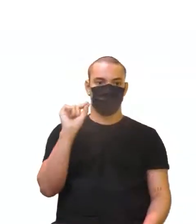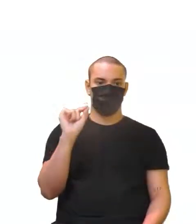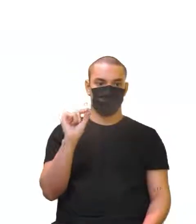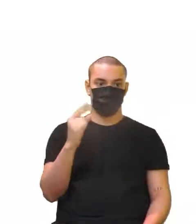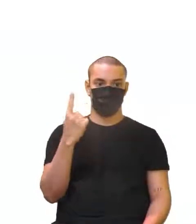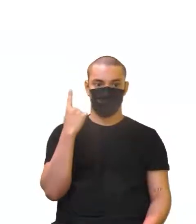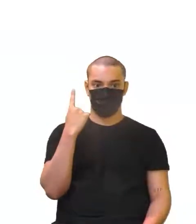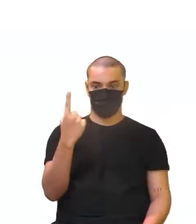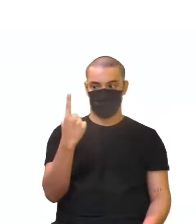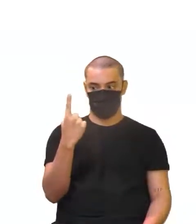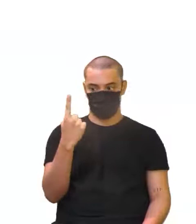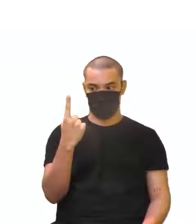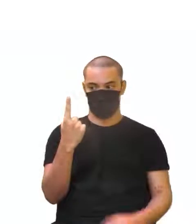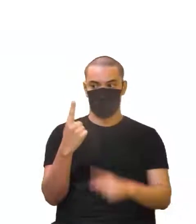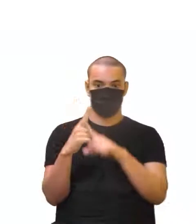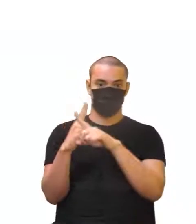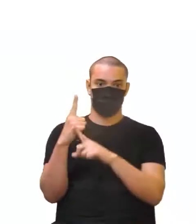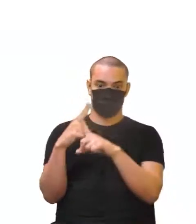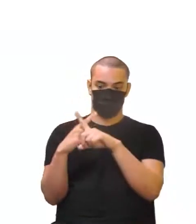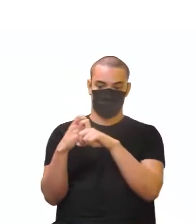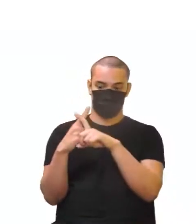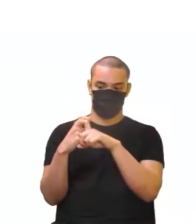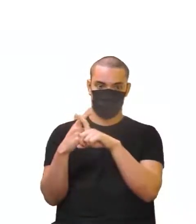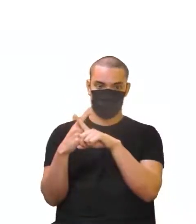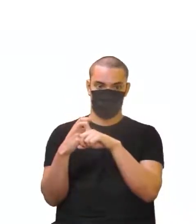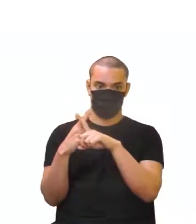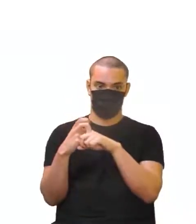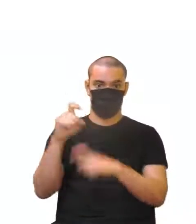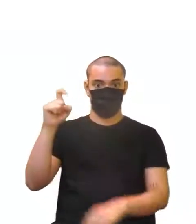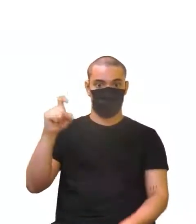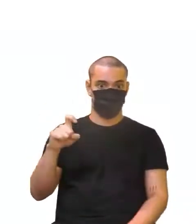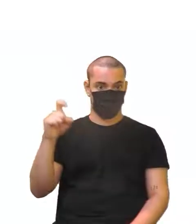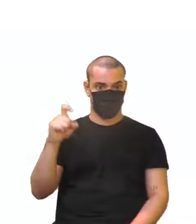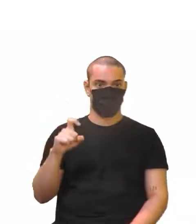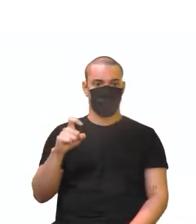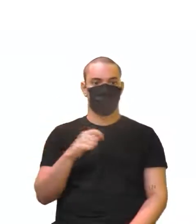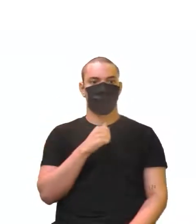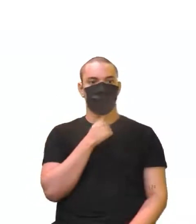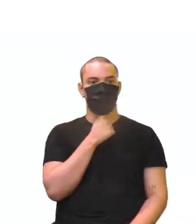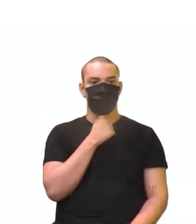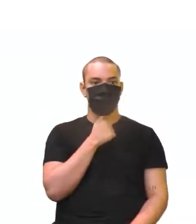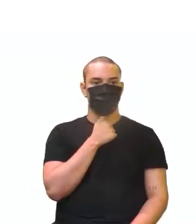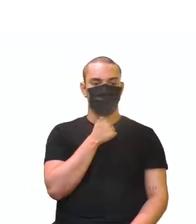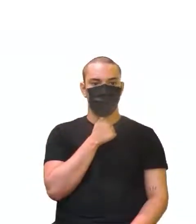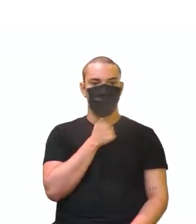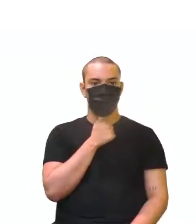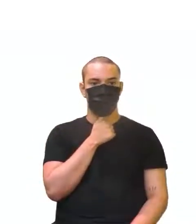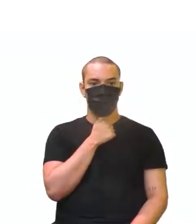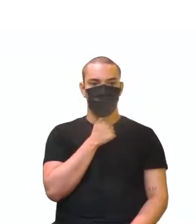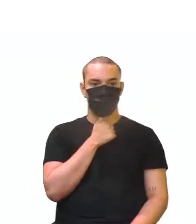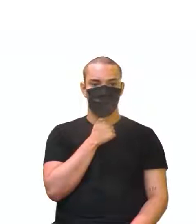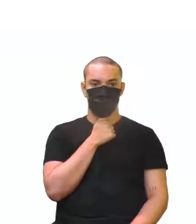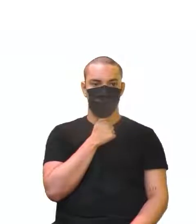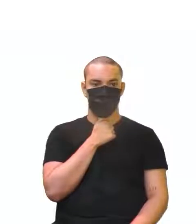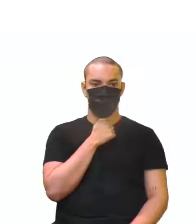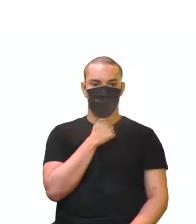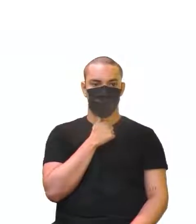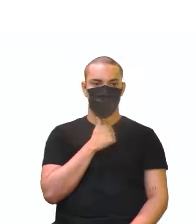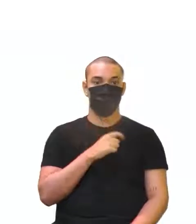um cromossomo X, coloquei pra gente, prof, e um cromossomo